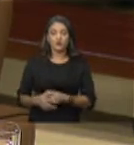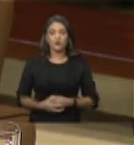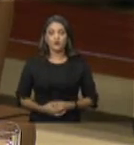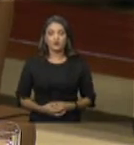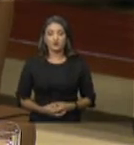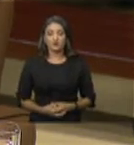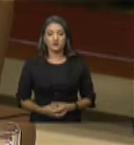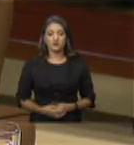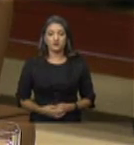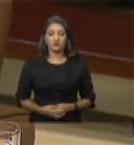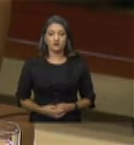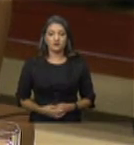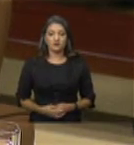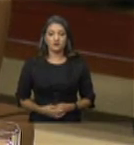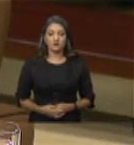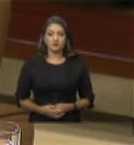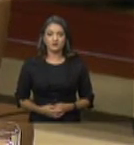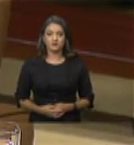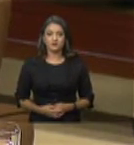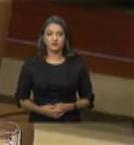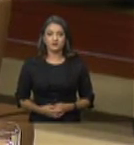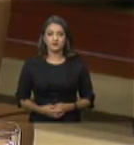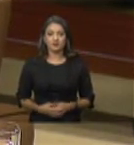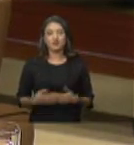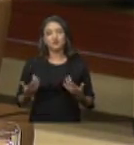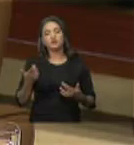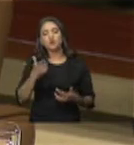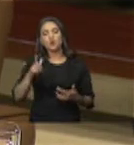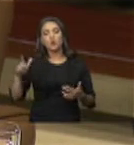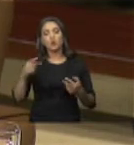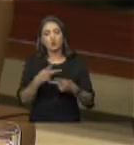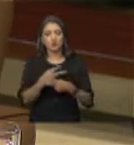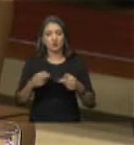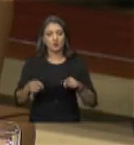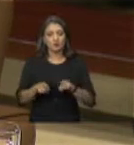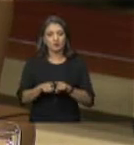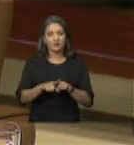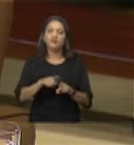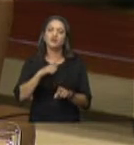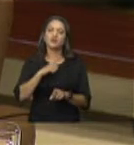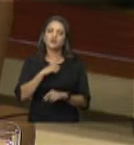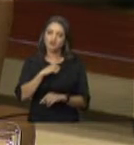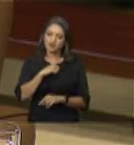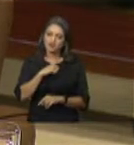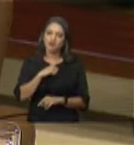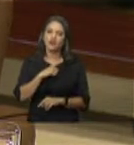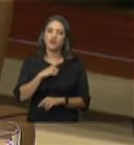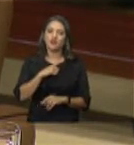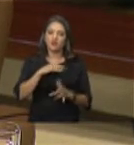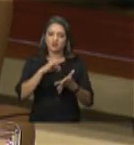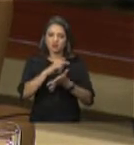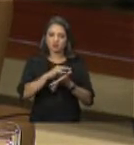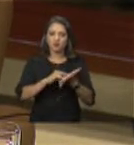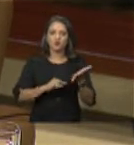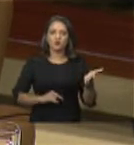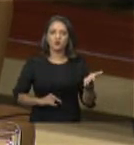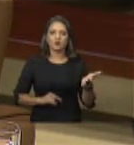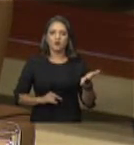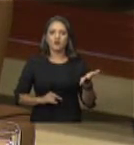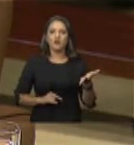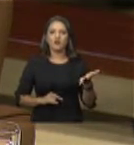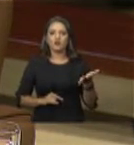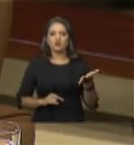nessa circunstância o outro ponto suscitado no sempre bem Imposto Memorial Este é